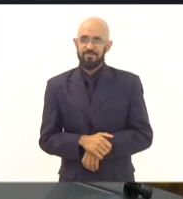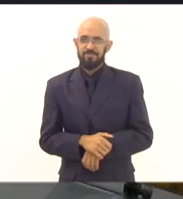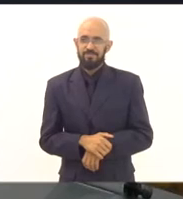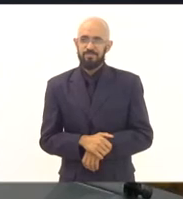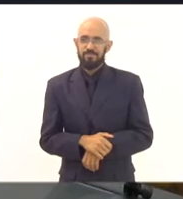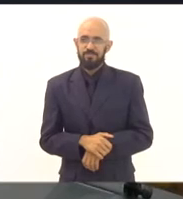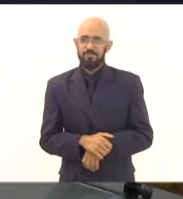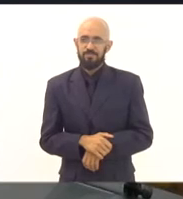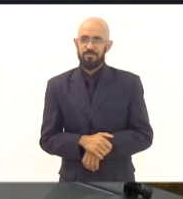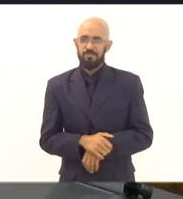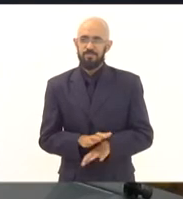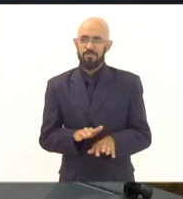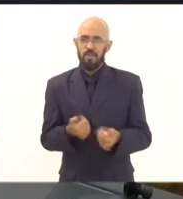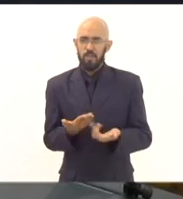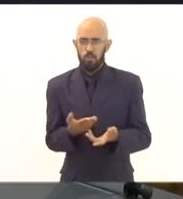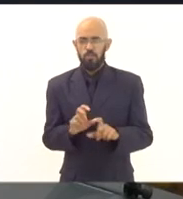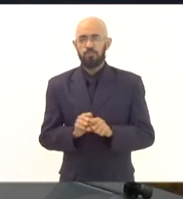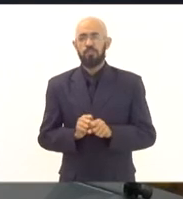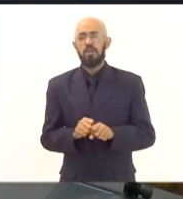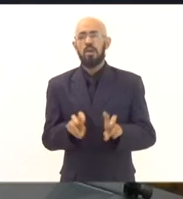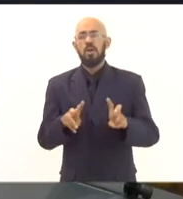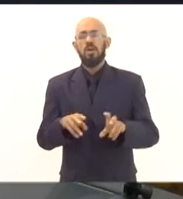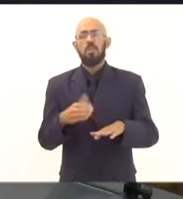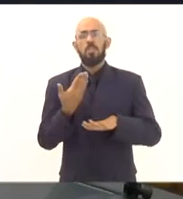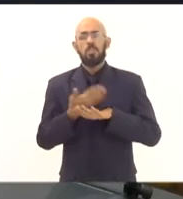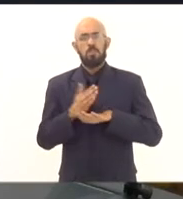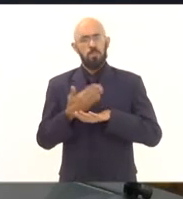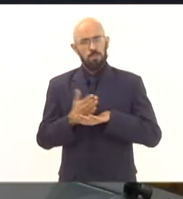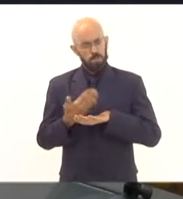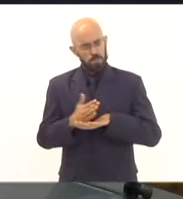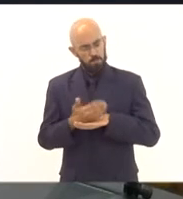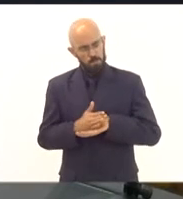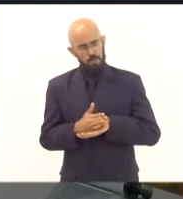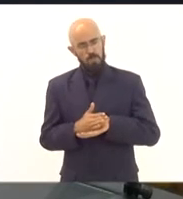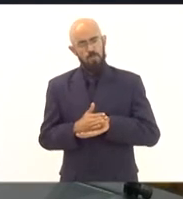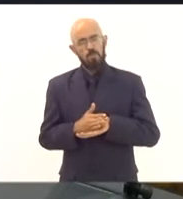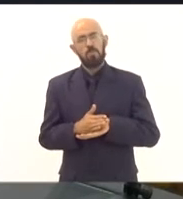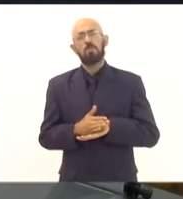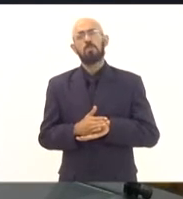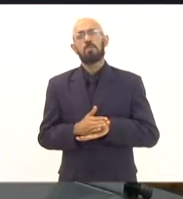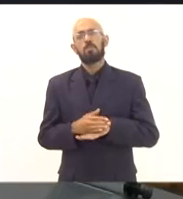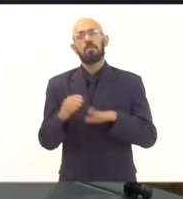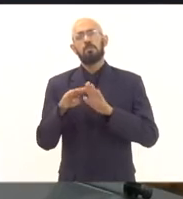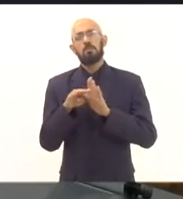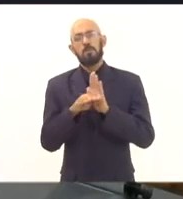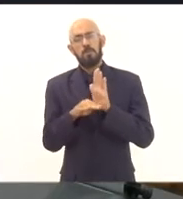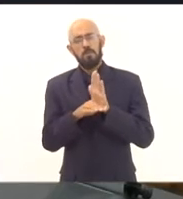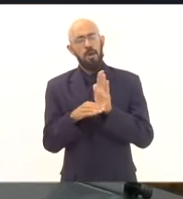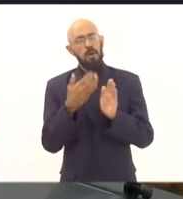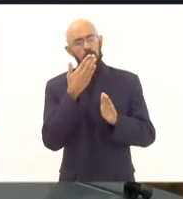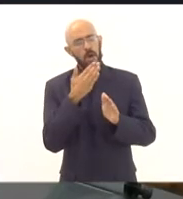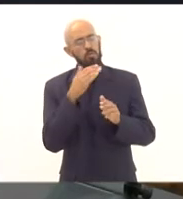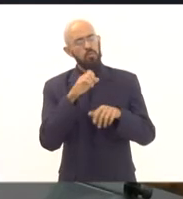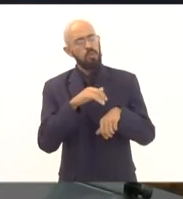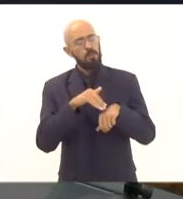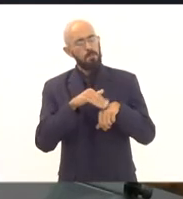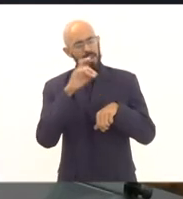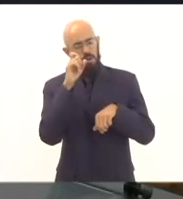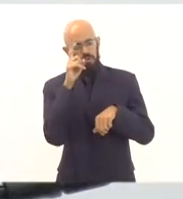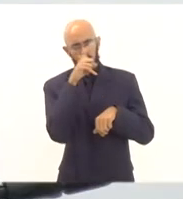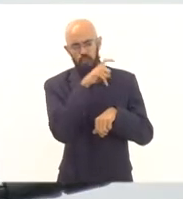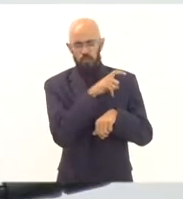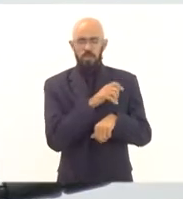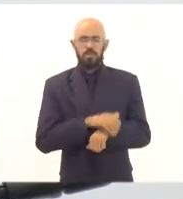bom É na operacionalização e execução desse programa Quais foram os maiores dificuldades